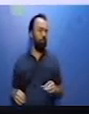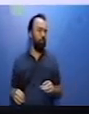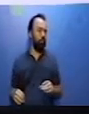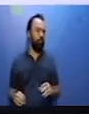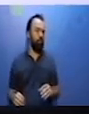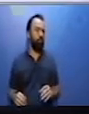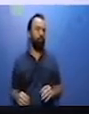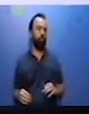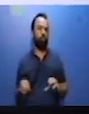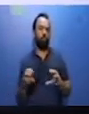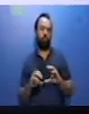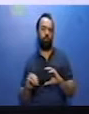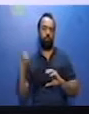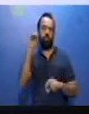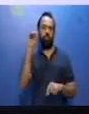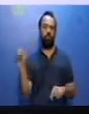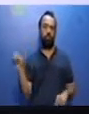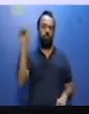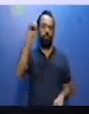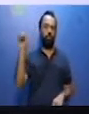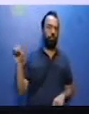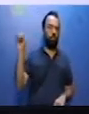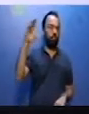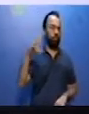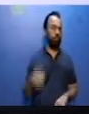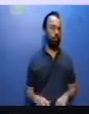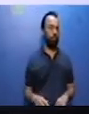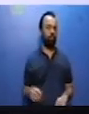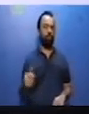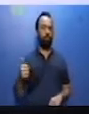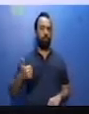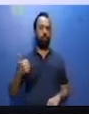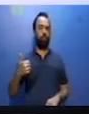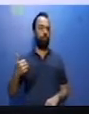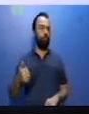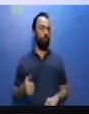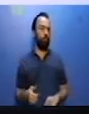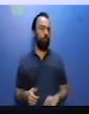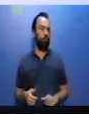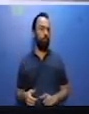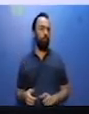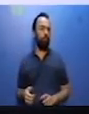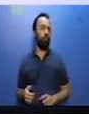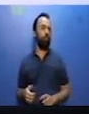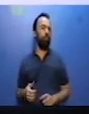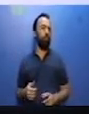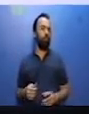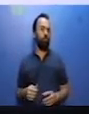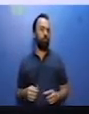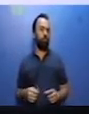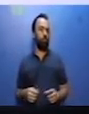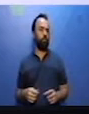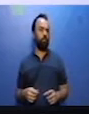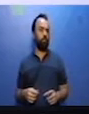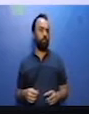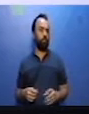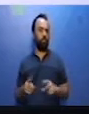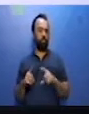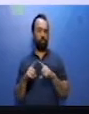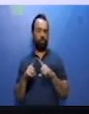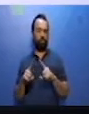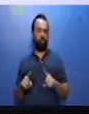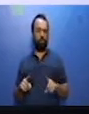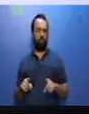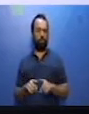e agora vamos substituir no delta primeira coisa que a gente faz o estranho delta tá aqui é a fórmula de bhaskara porque a